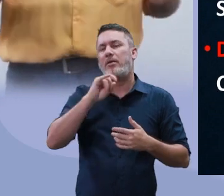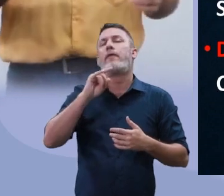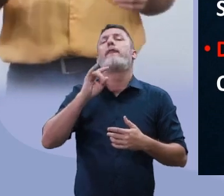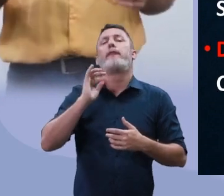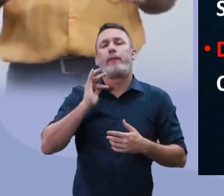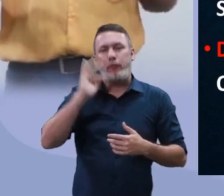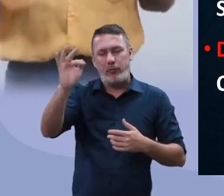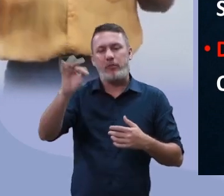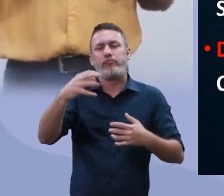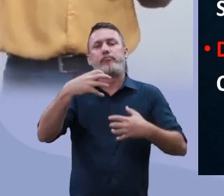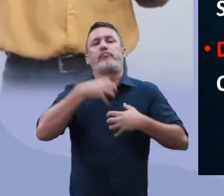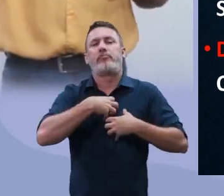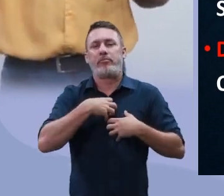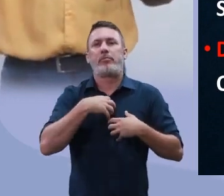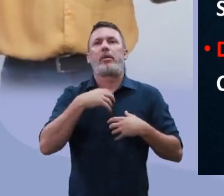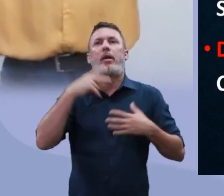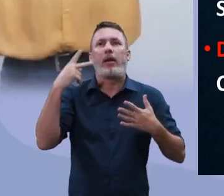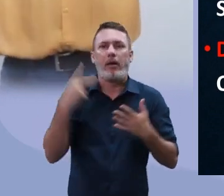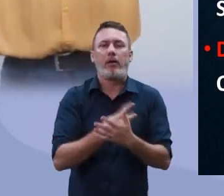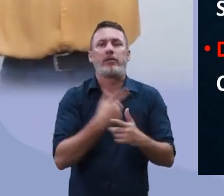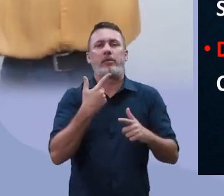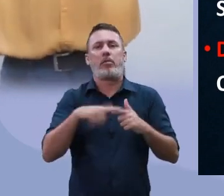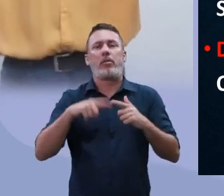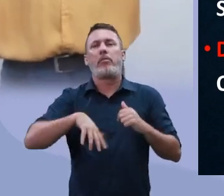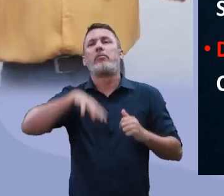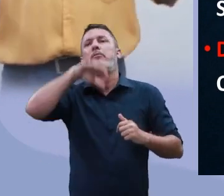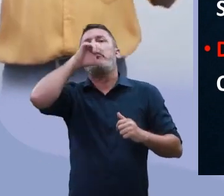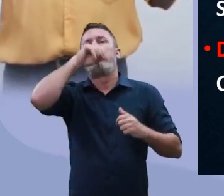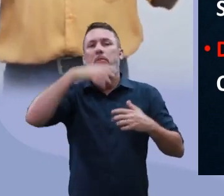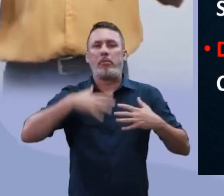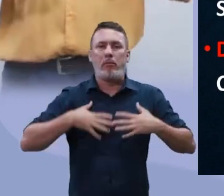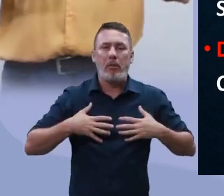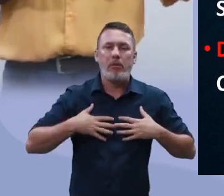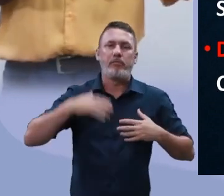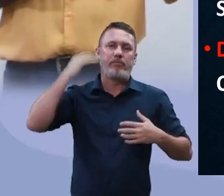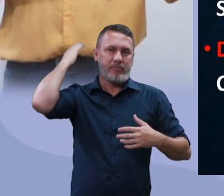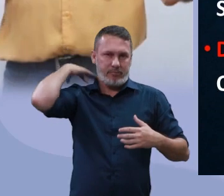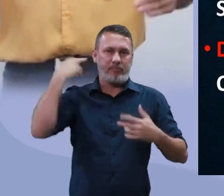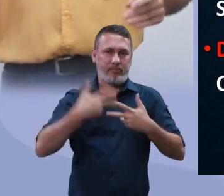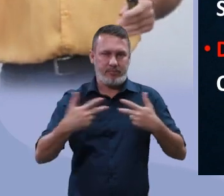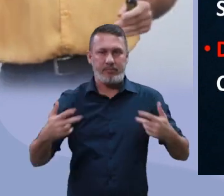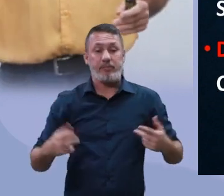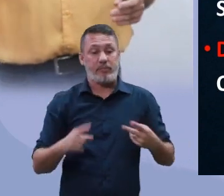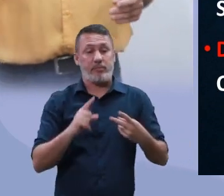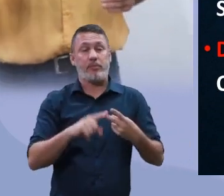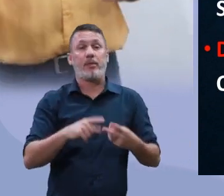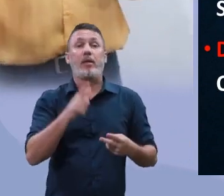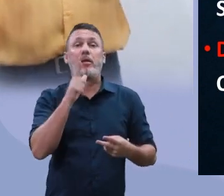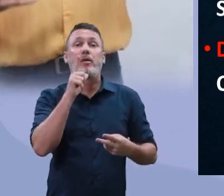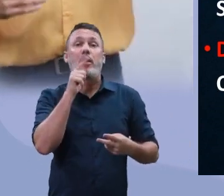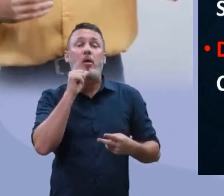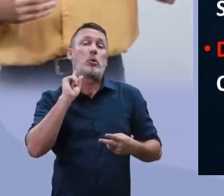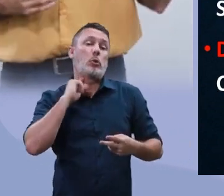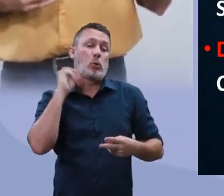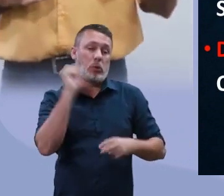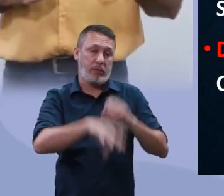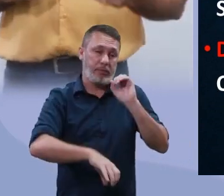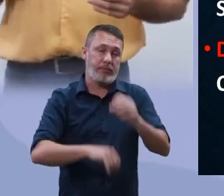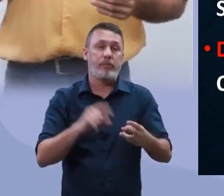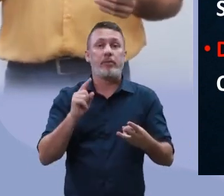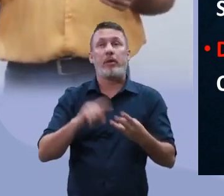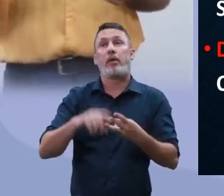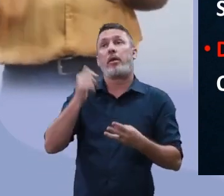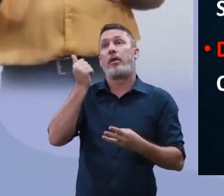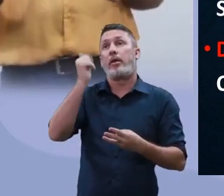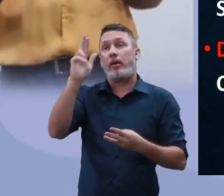e que geram problemas relacionados à respiração, né, e entre outros. Né, temos também a poluição da água, a poluição do ar, a